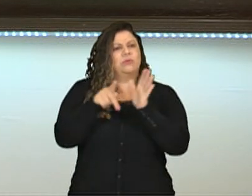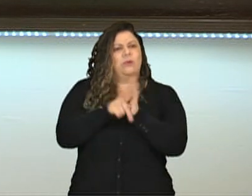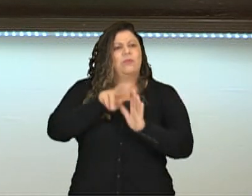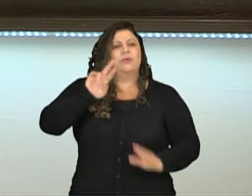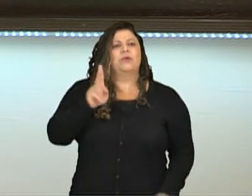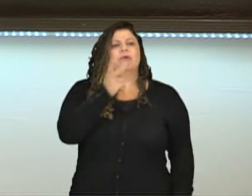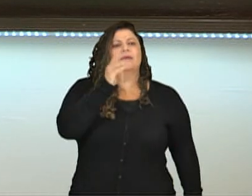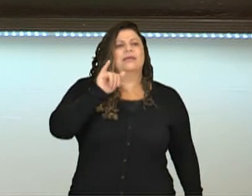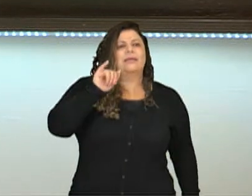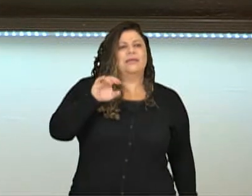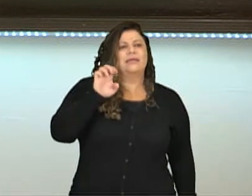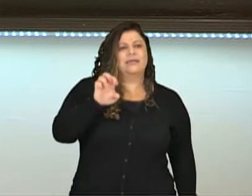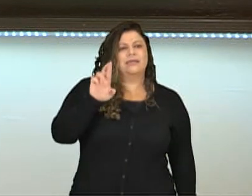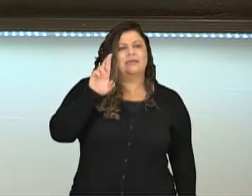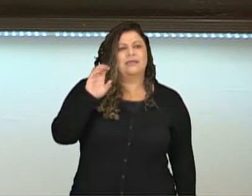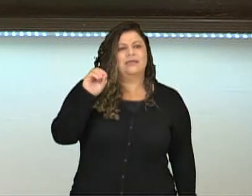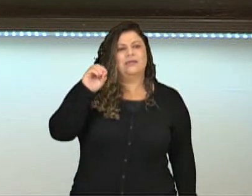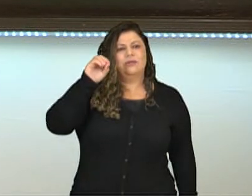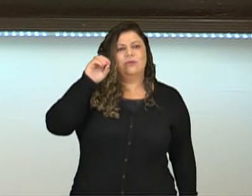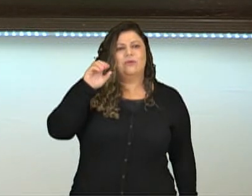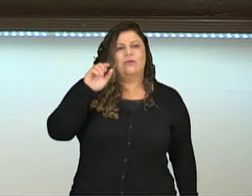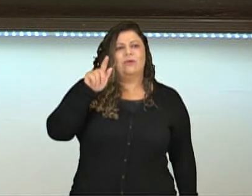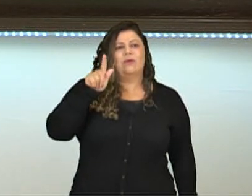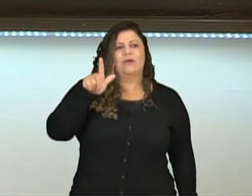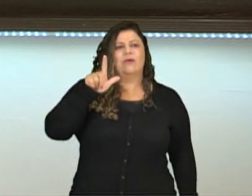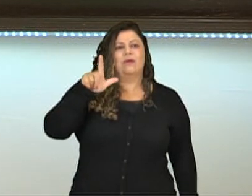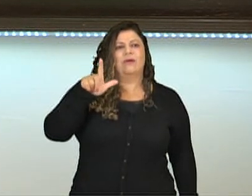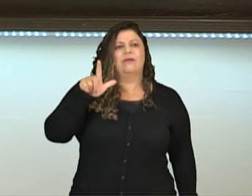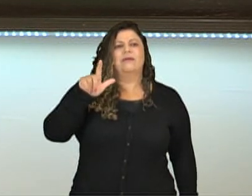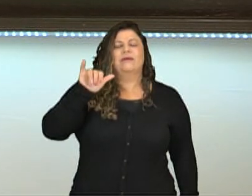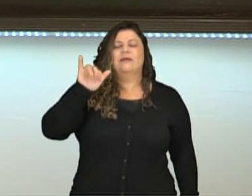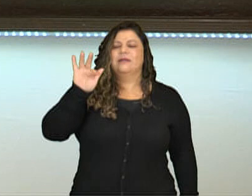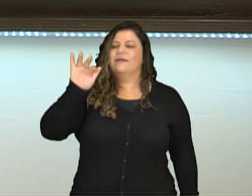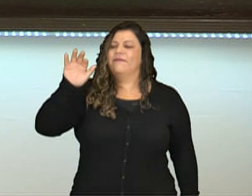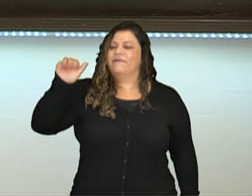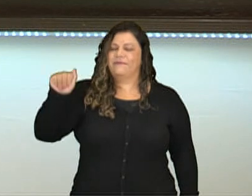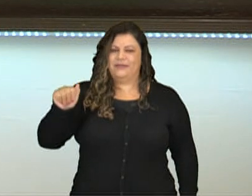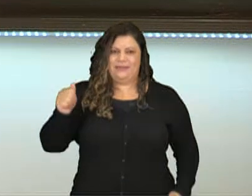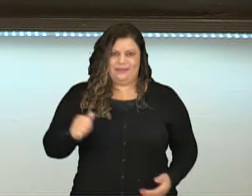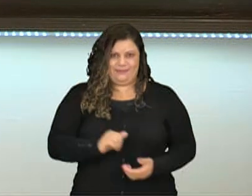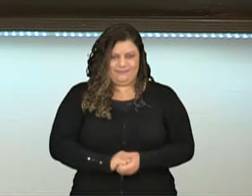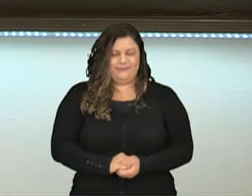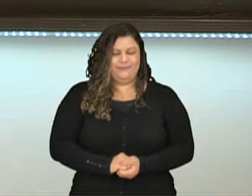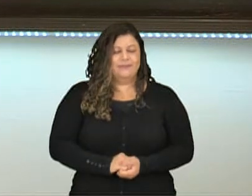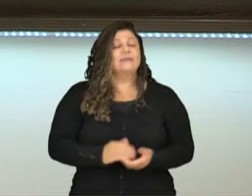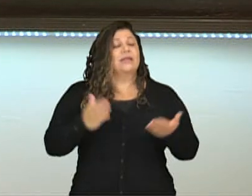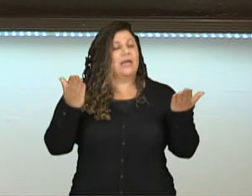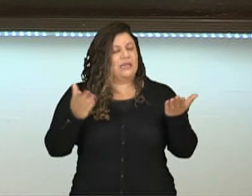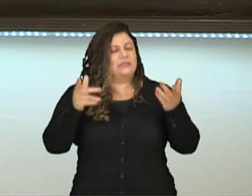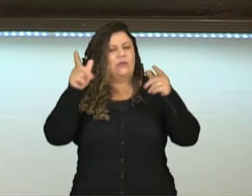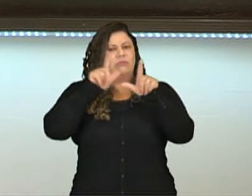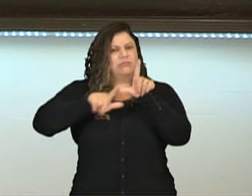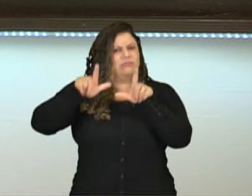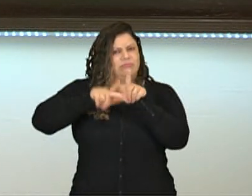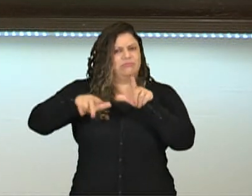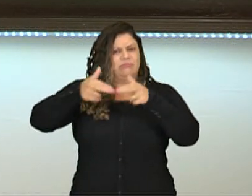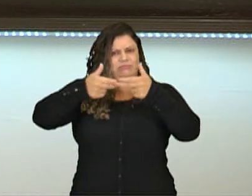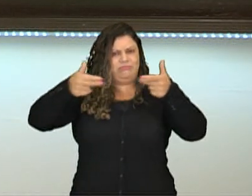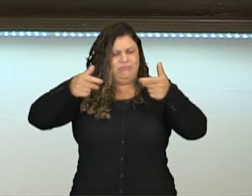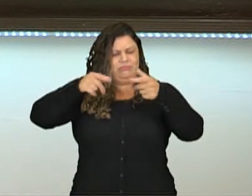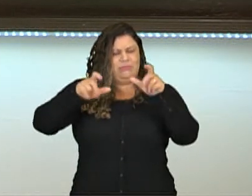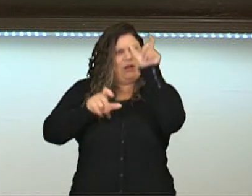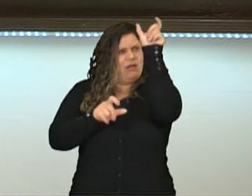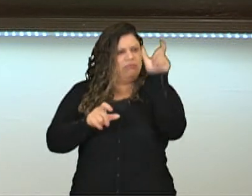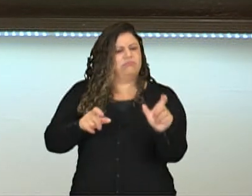de se escrever o hieróglifo era bem diferente do nosso. Inclusive alguns não estavam nem em vertical, estavam em horizontal. Não